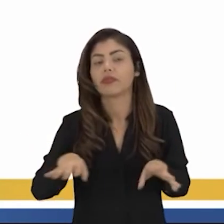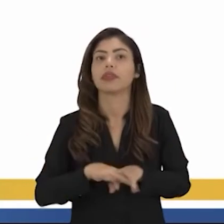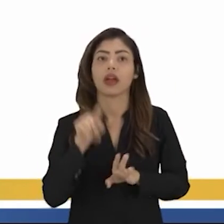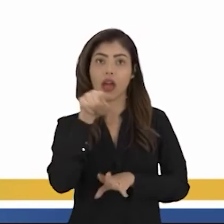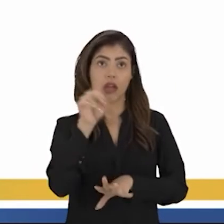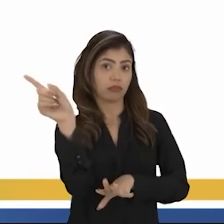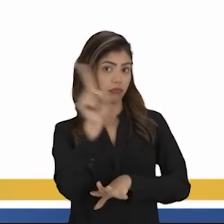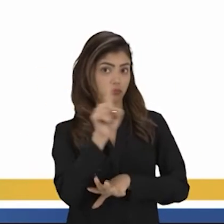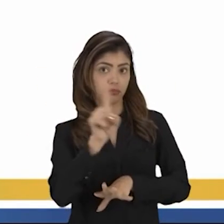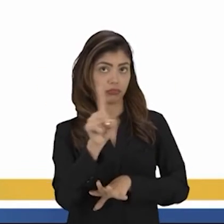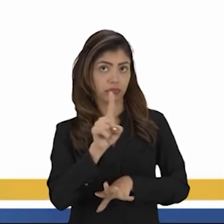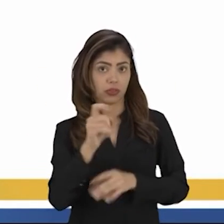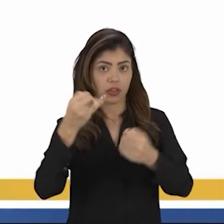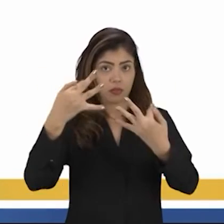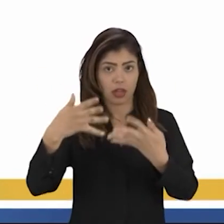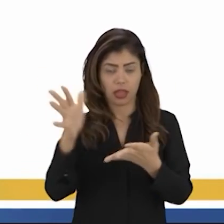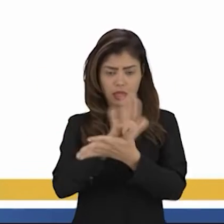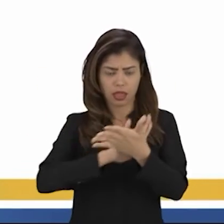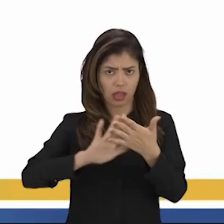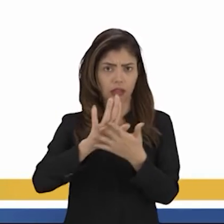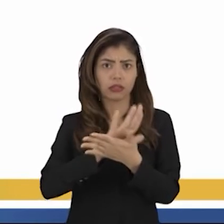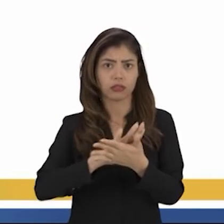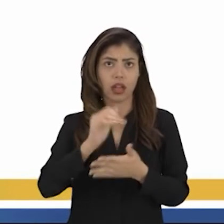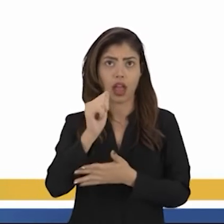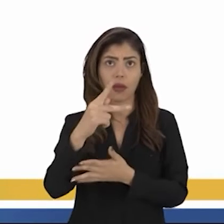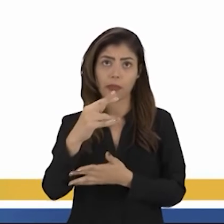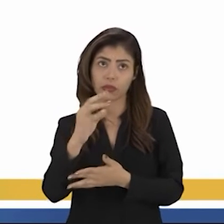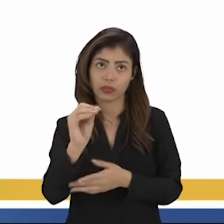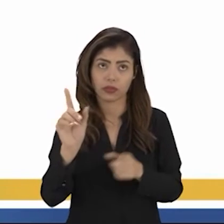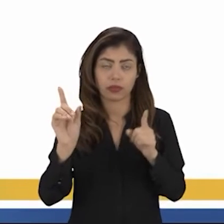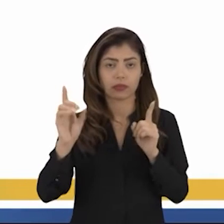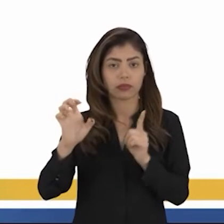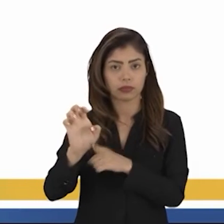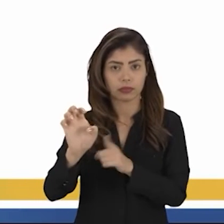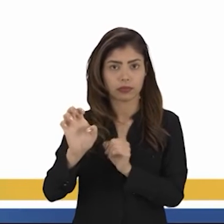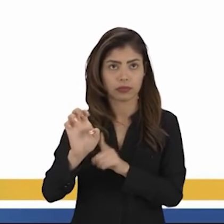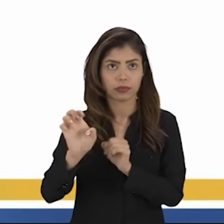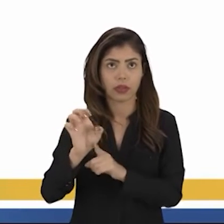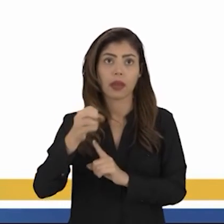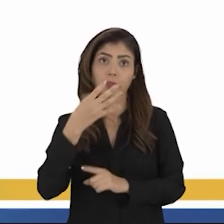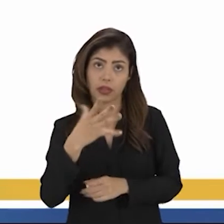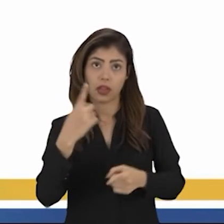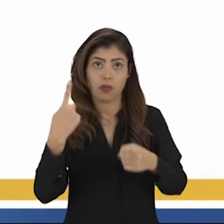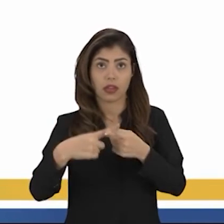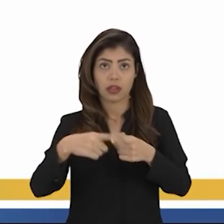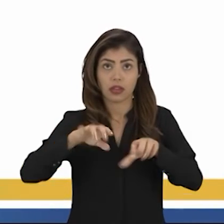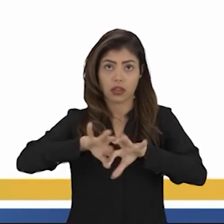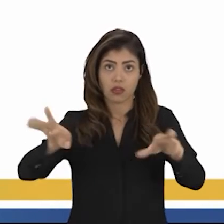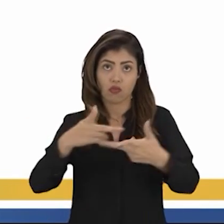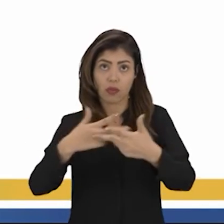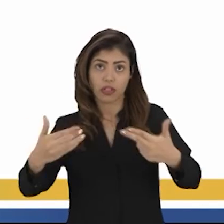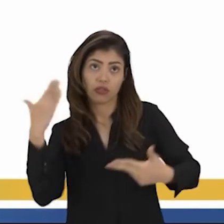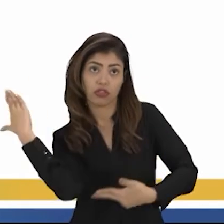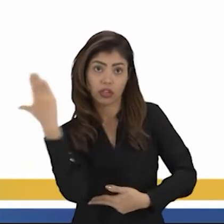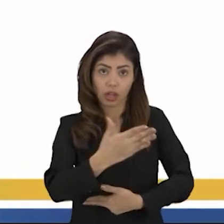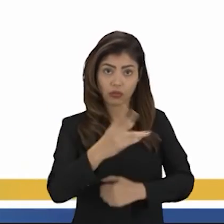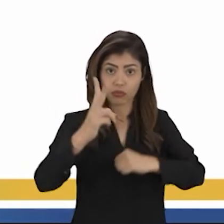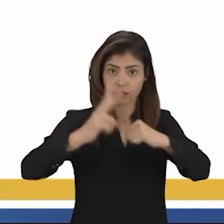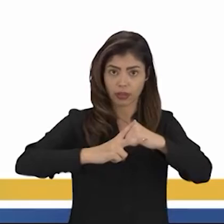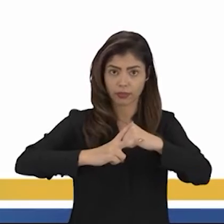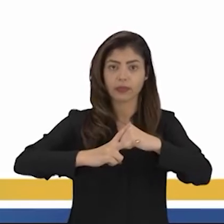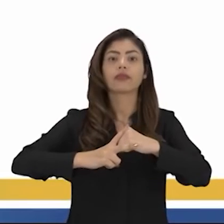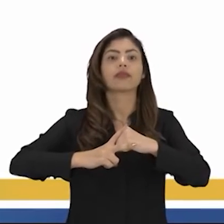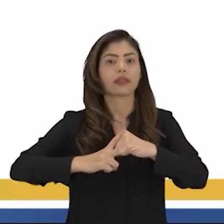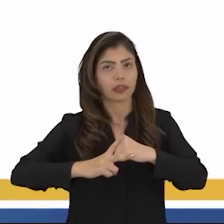Não é o caso aí, porque não tem nenhuma explicação, não tem um aposto. Letra E. Bem empregada, pois separa o objeto direto do